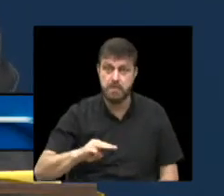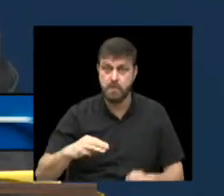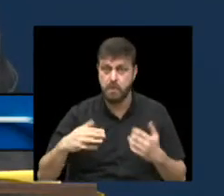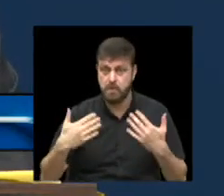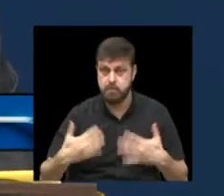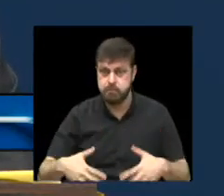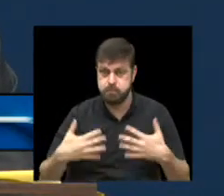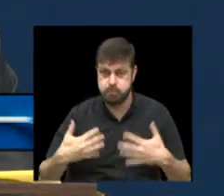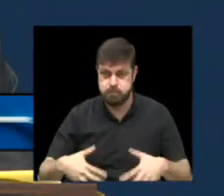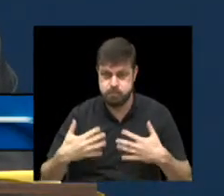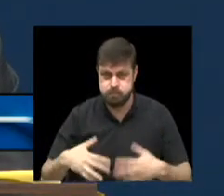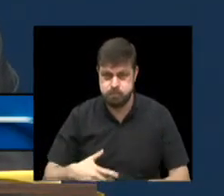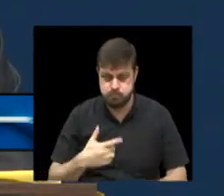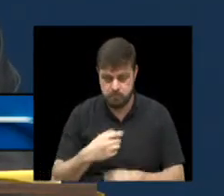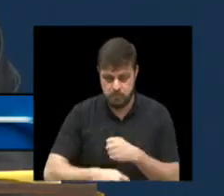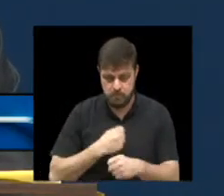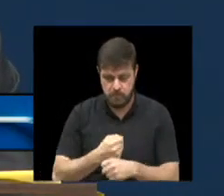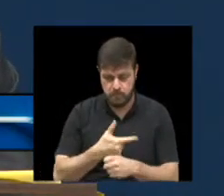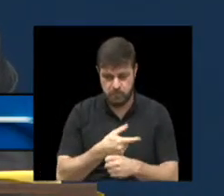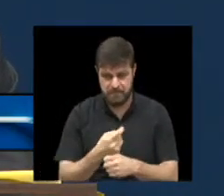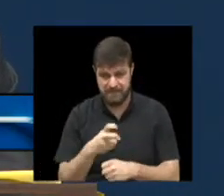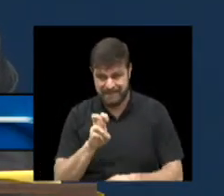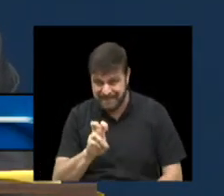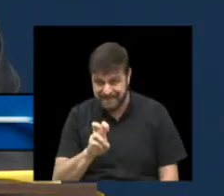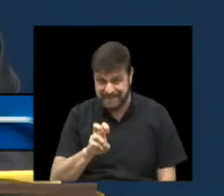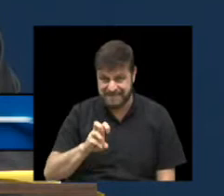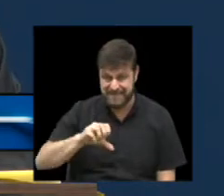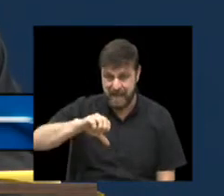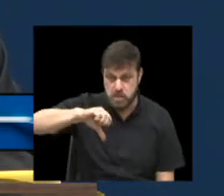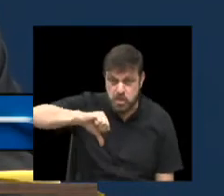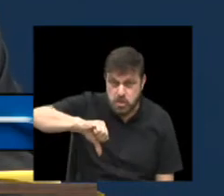R$ 7.050.000. No ano de 2015,